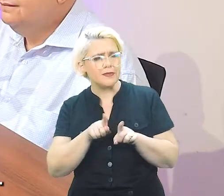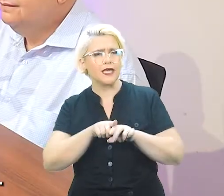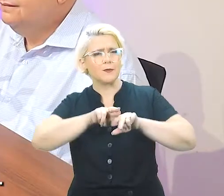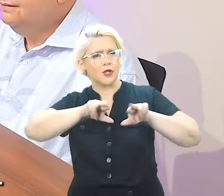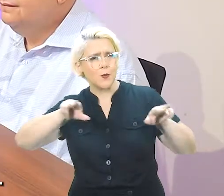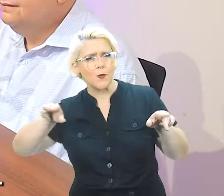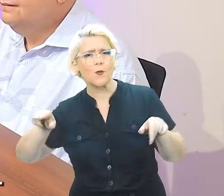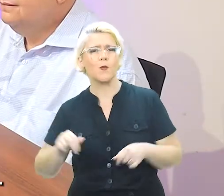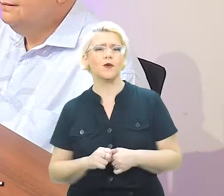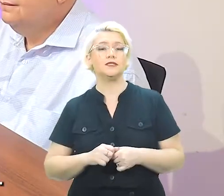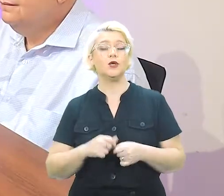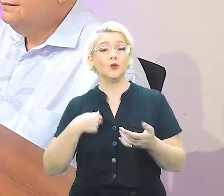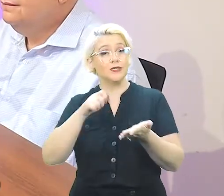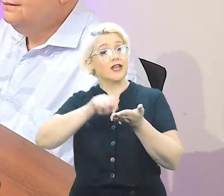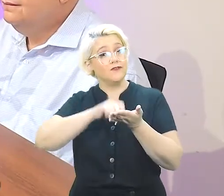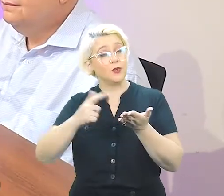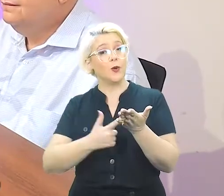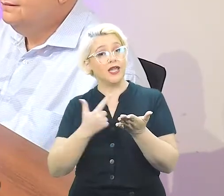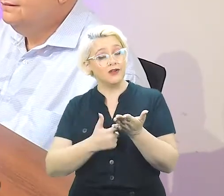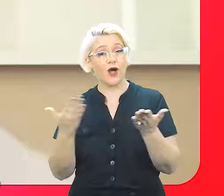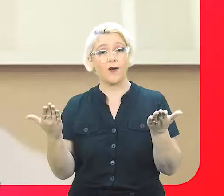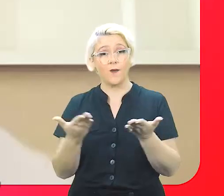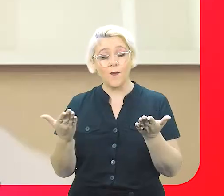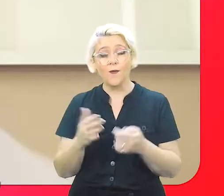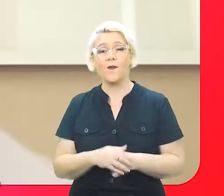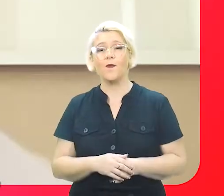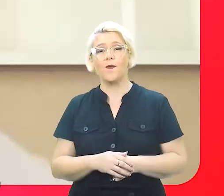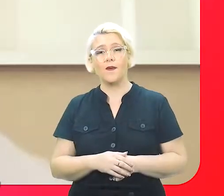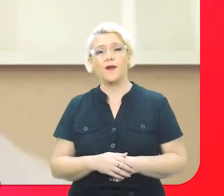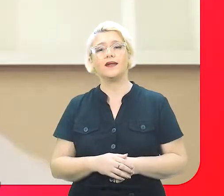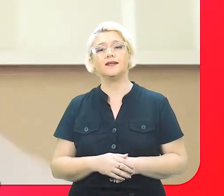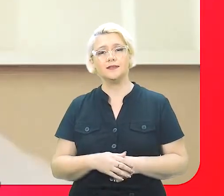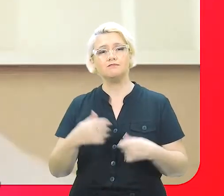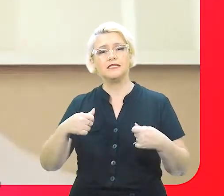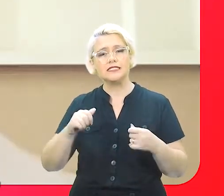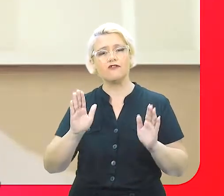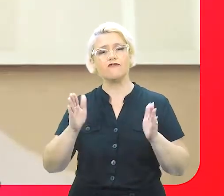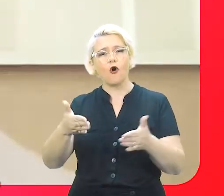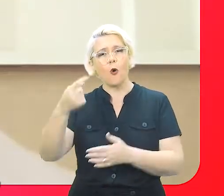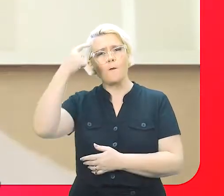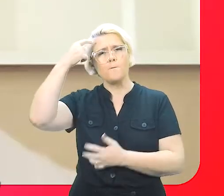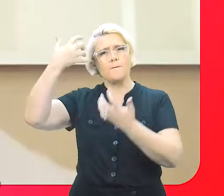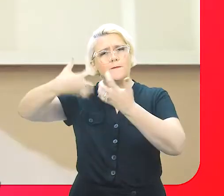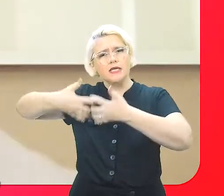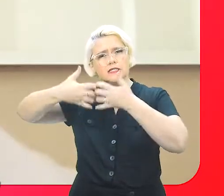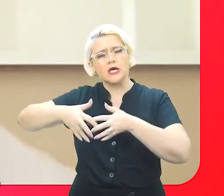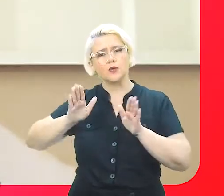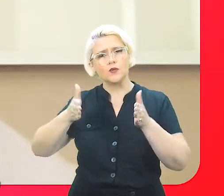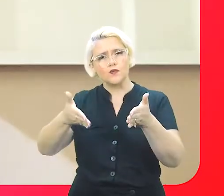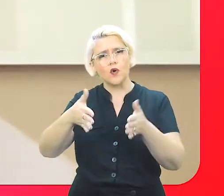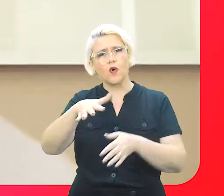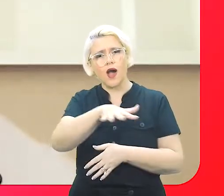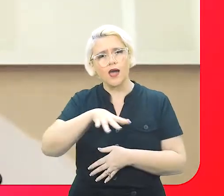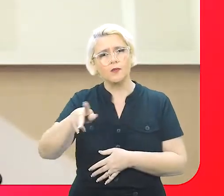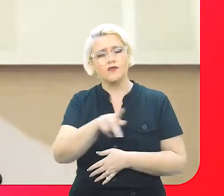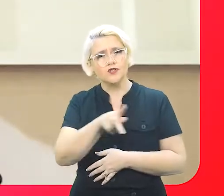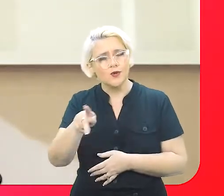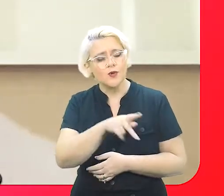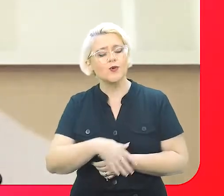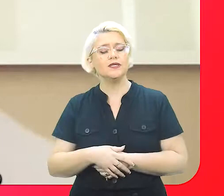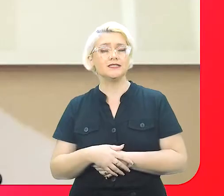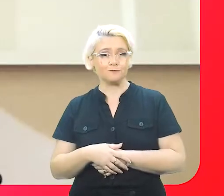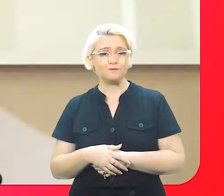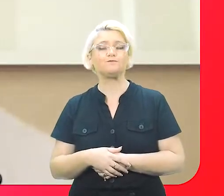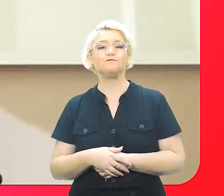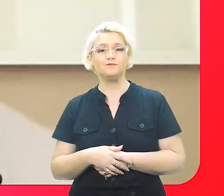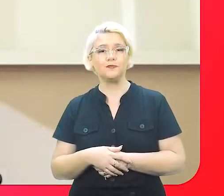A gente está escrevendo um livro agora, cada vez mais pensando nos professores. A gente